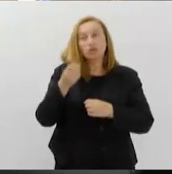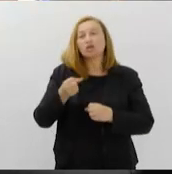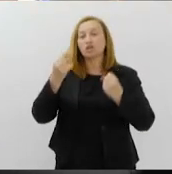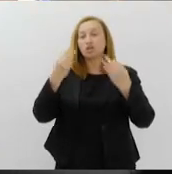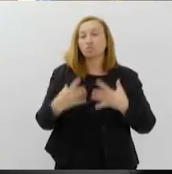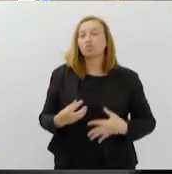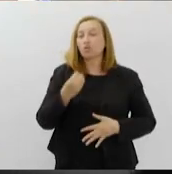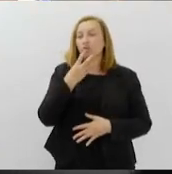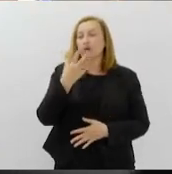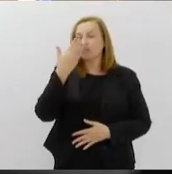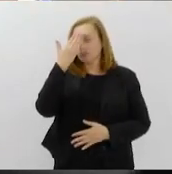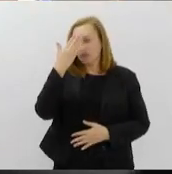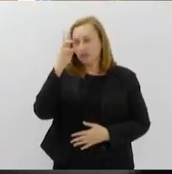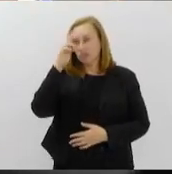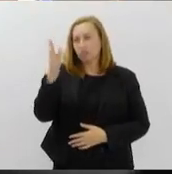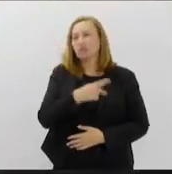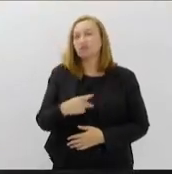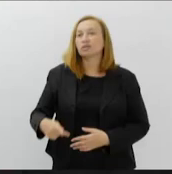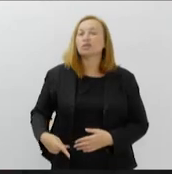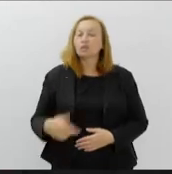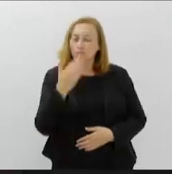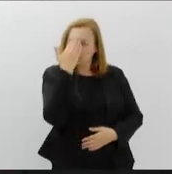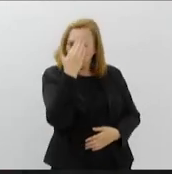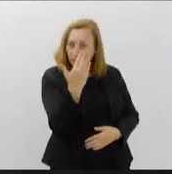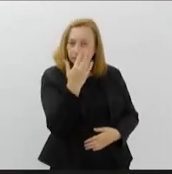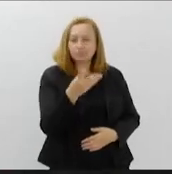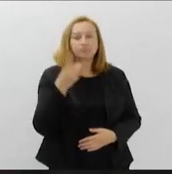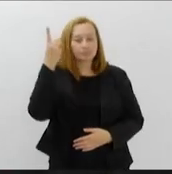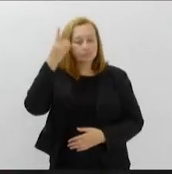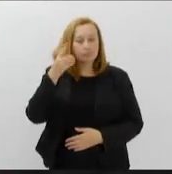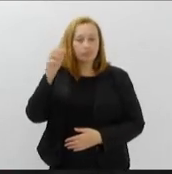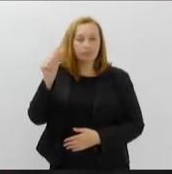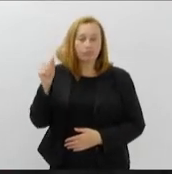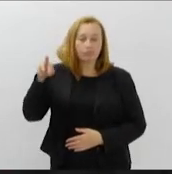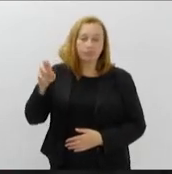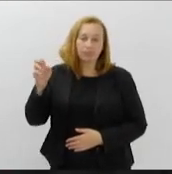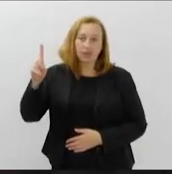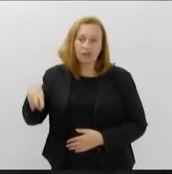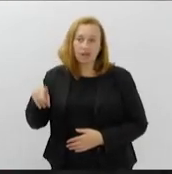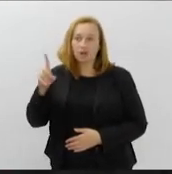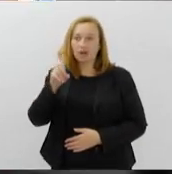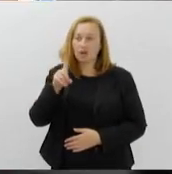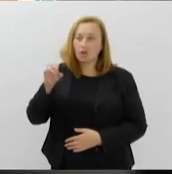Obrigado, presidente. Muito obrigado, deputado André Correia.